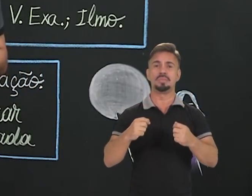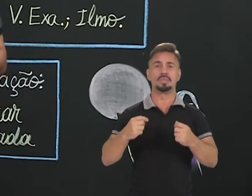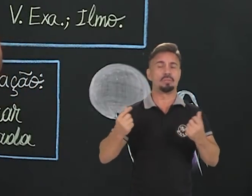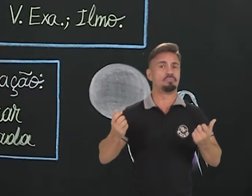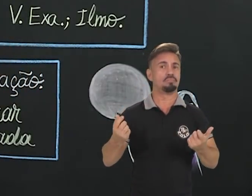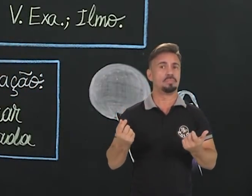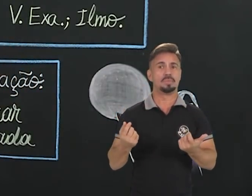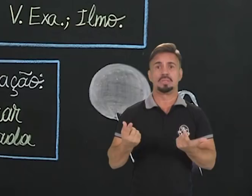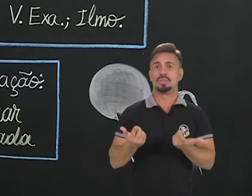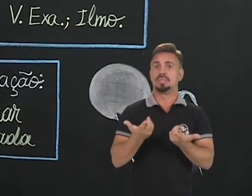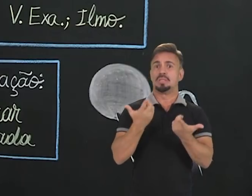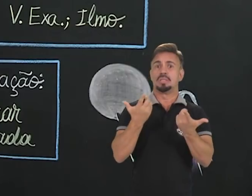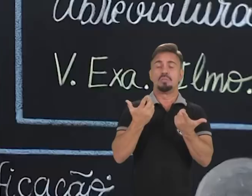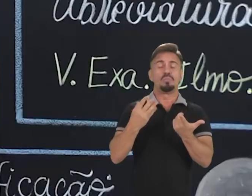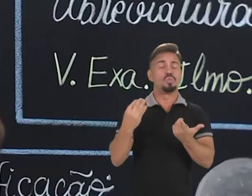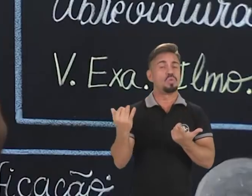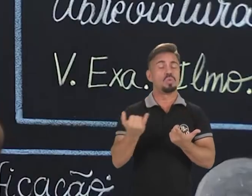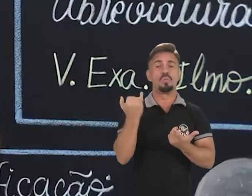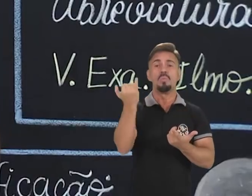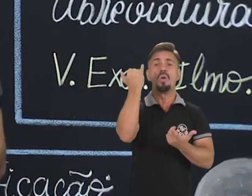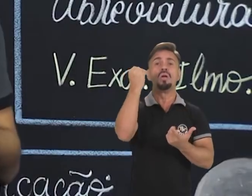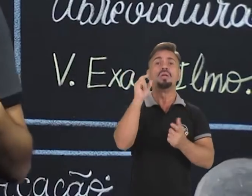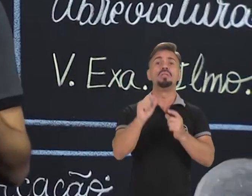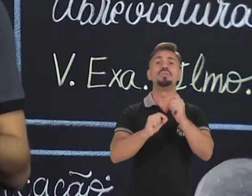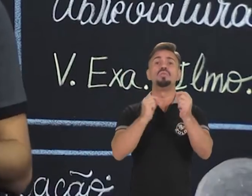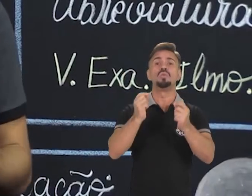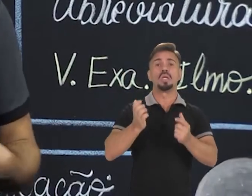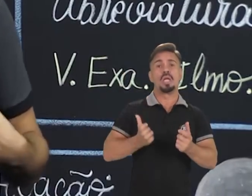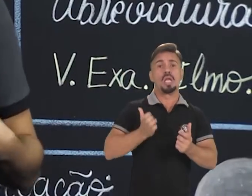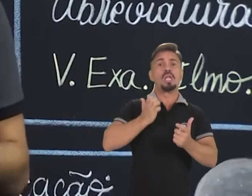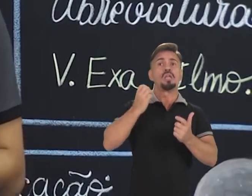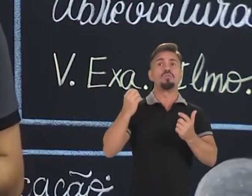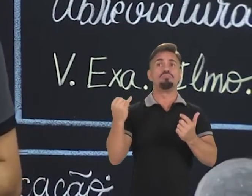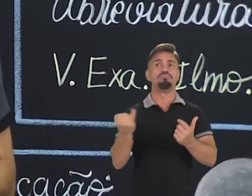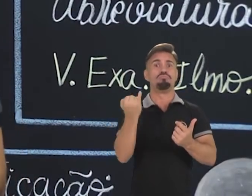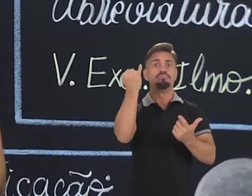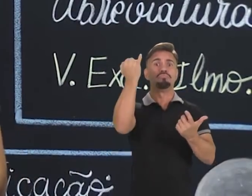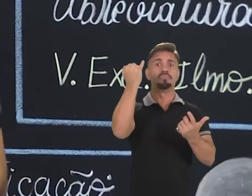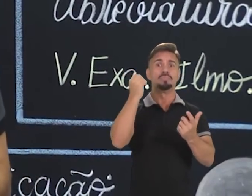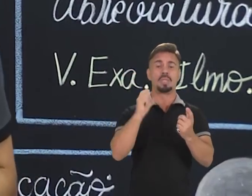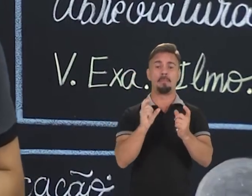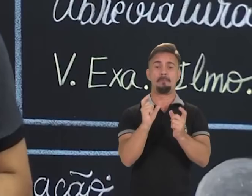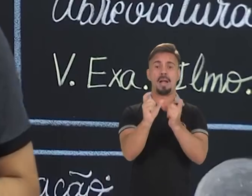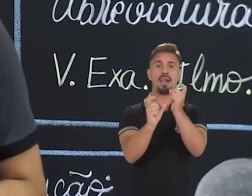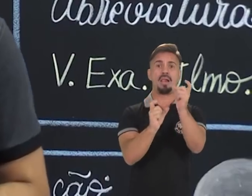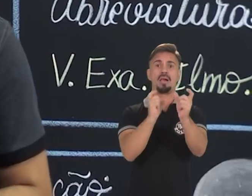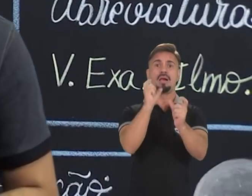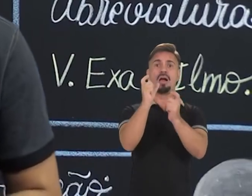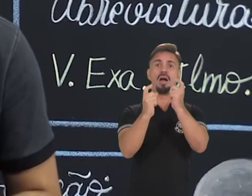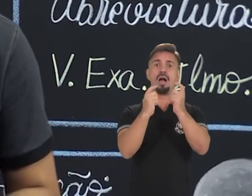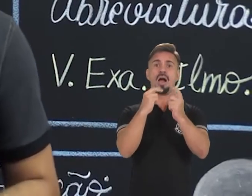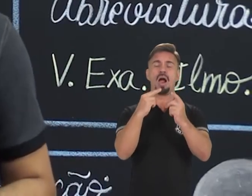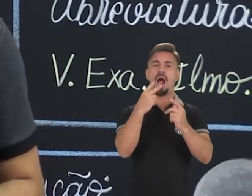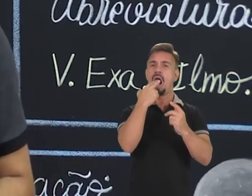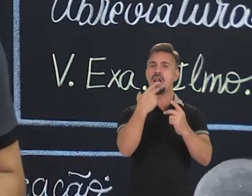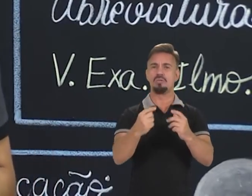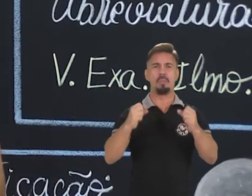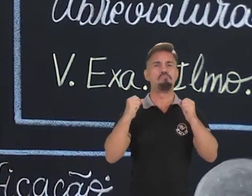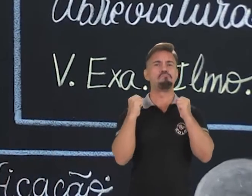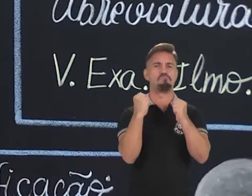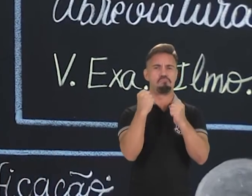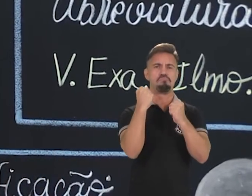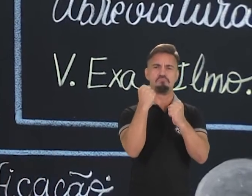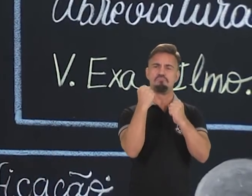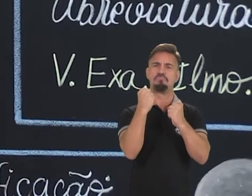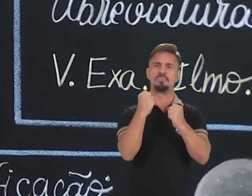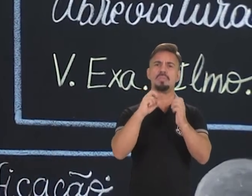rico, heterogêneo, mostra que muitas vezes é pela fusão, é pelo encontro de línguas e de culturas que a gente também mostra o poder da língua. Língua essa que